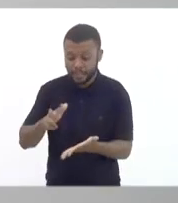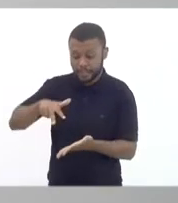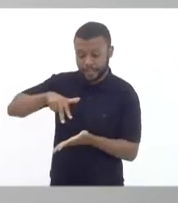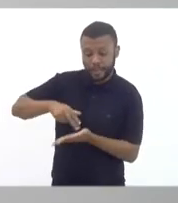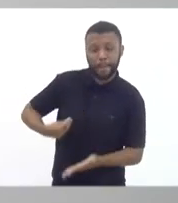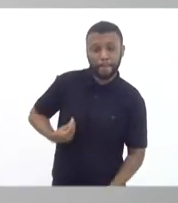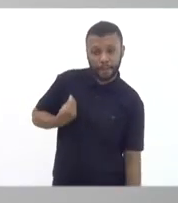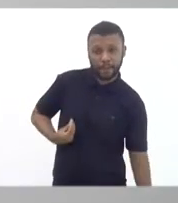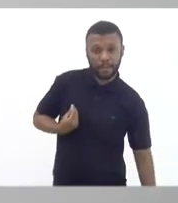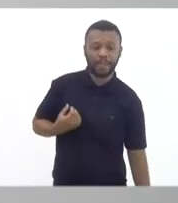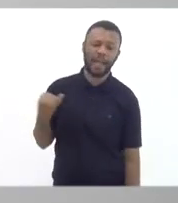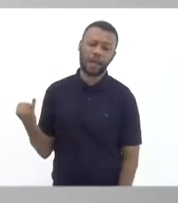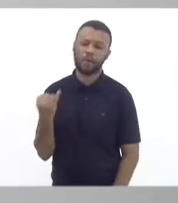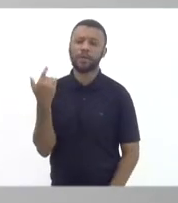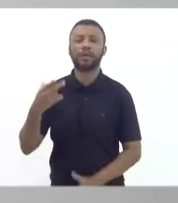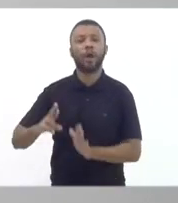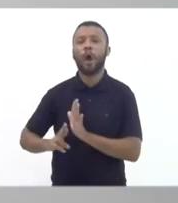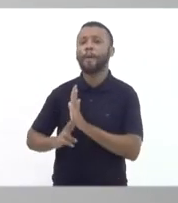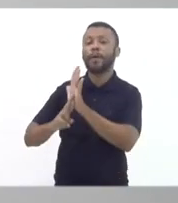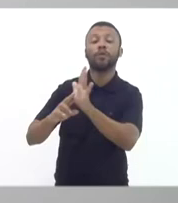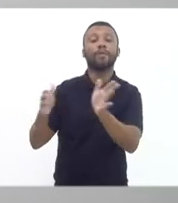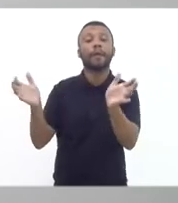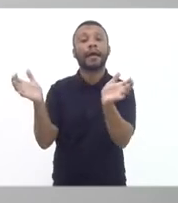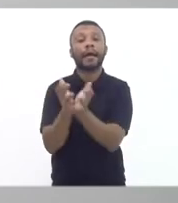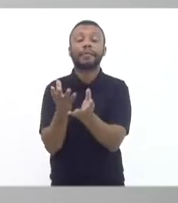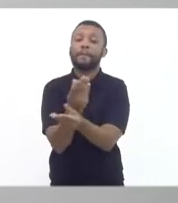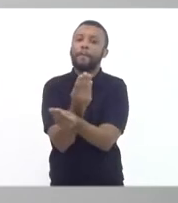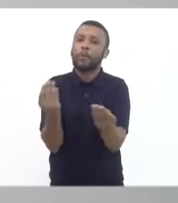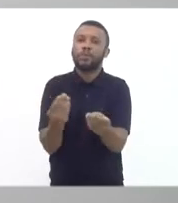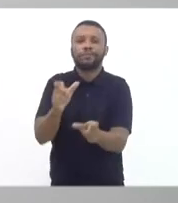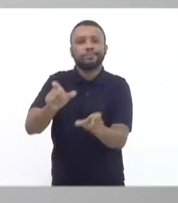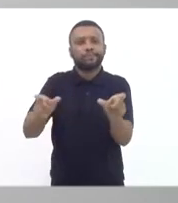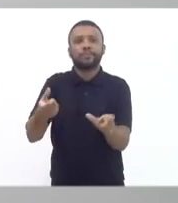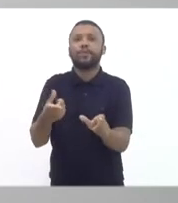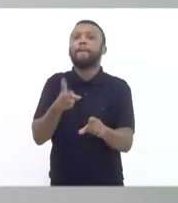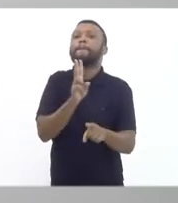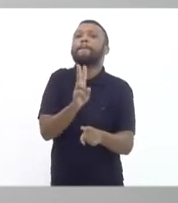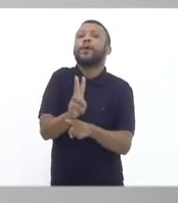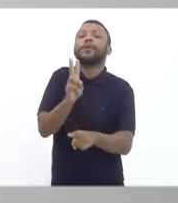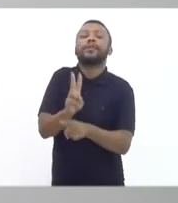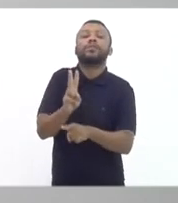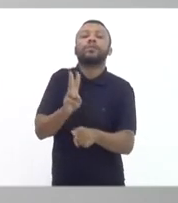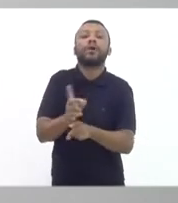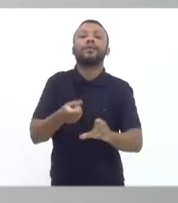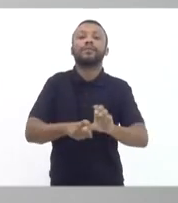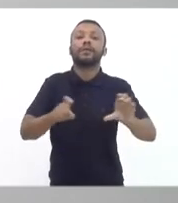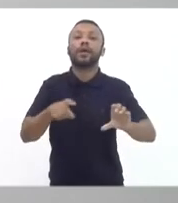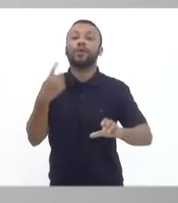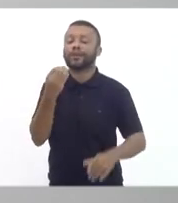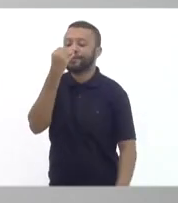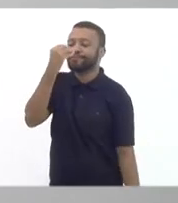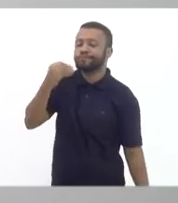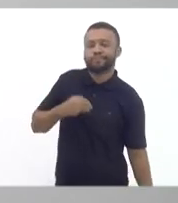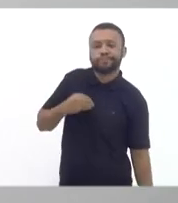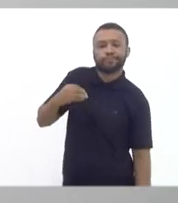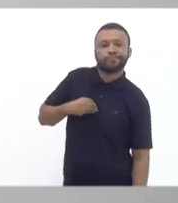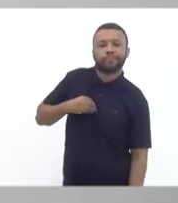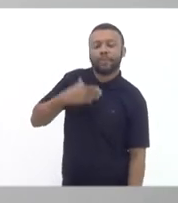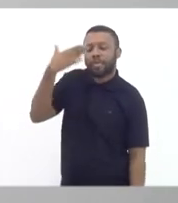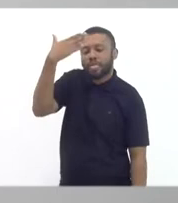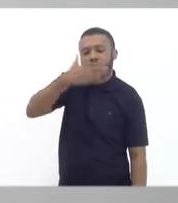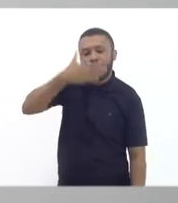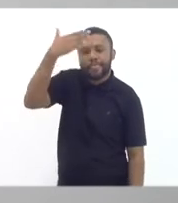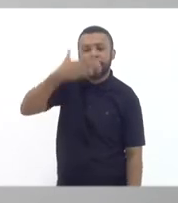que eu represento aqui uma classe grande de protetores independentes, e nós estamos abandonados, invisíveis, nós somos